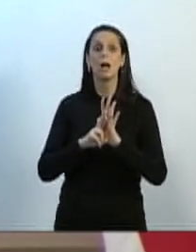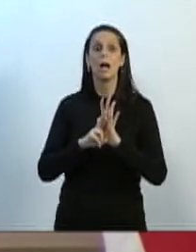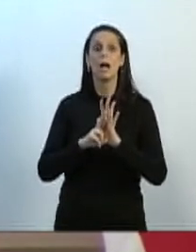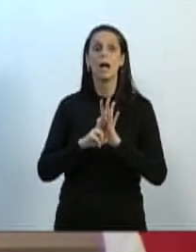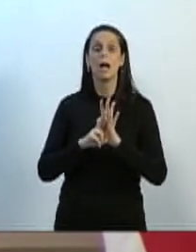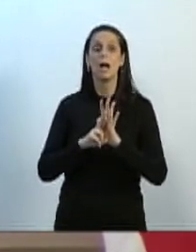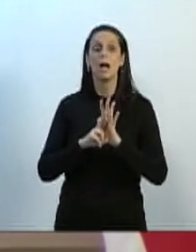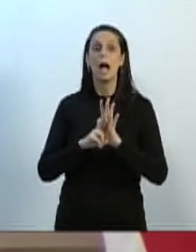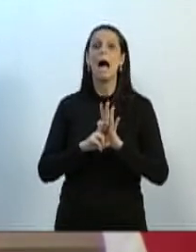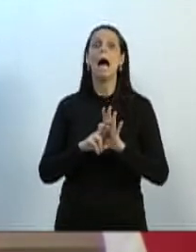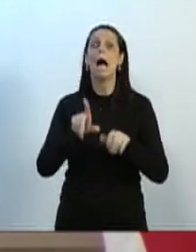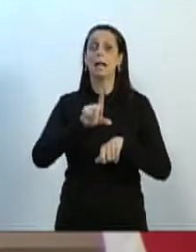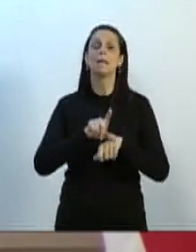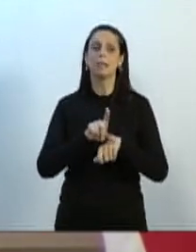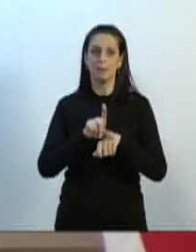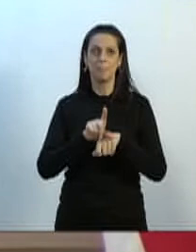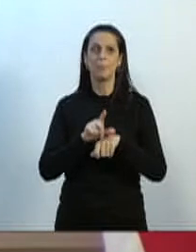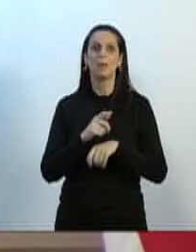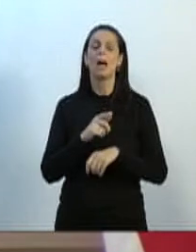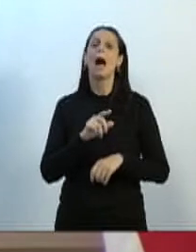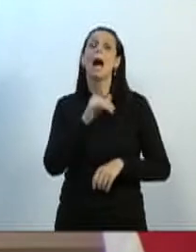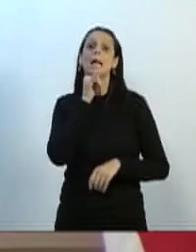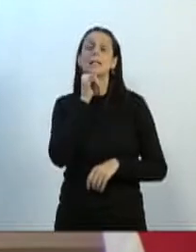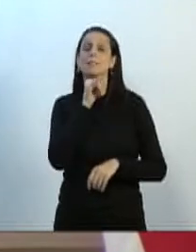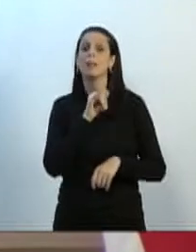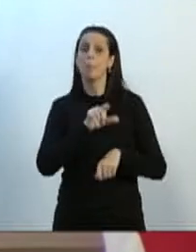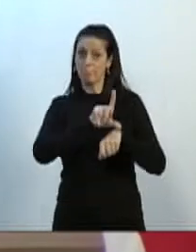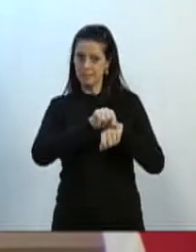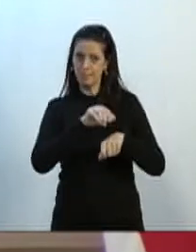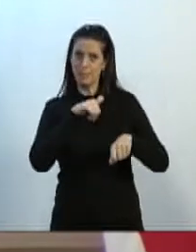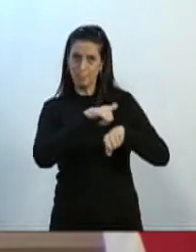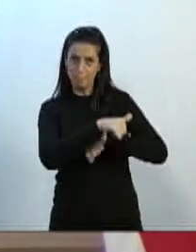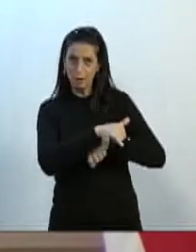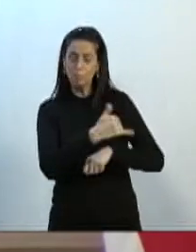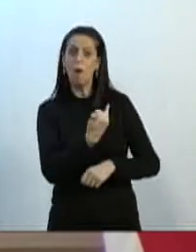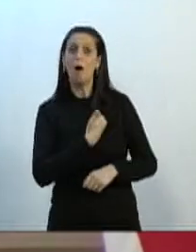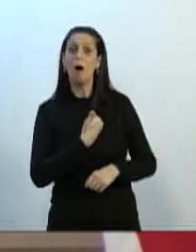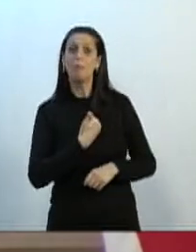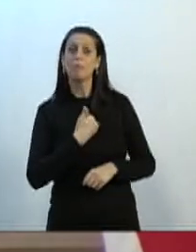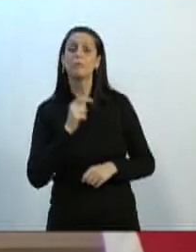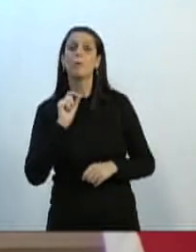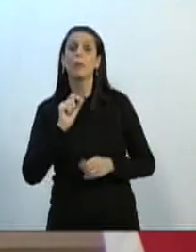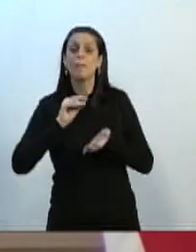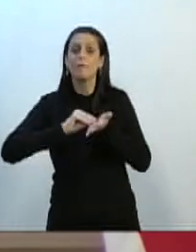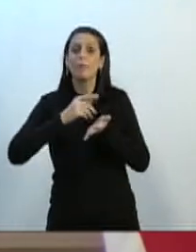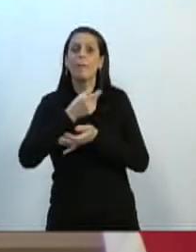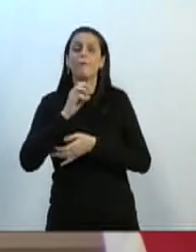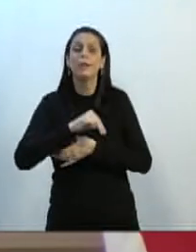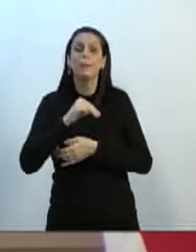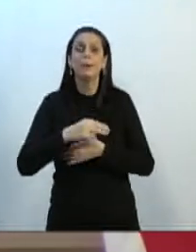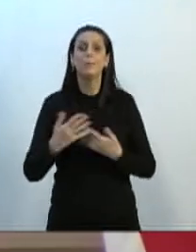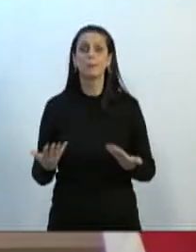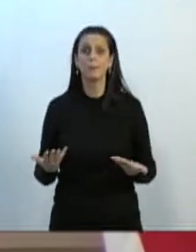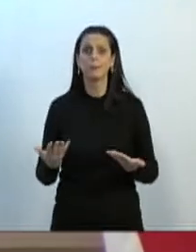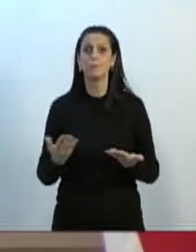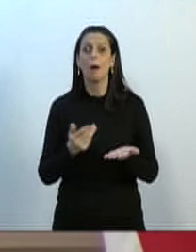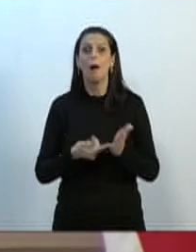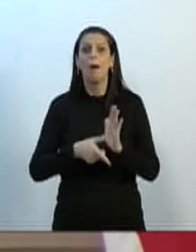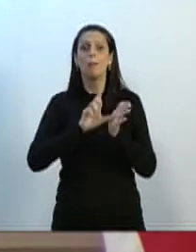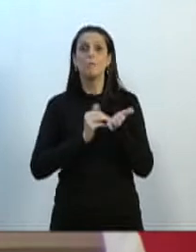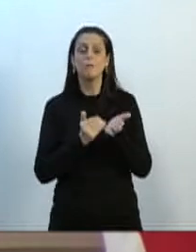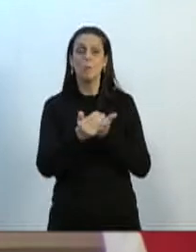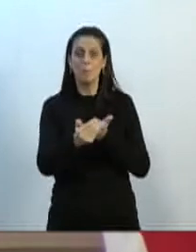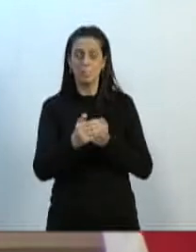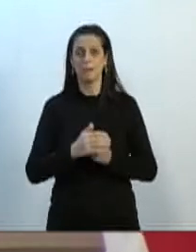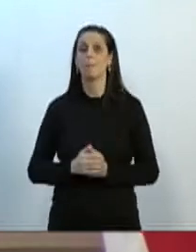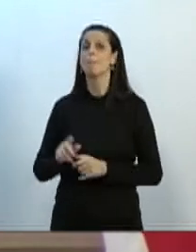João Vítima, estava o prefeito, a secretária de educação, a diretora de educação, o senhor Gilson, o vereador que está aqui presente, o